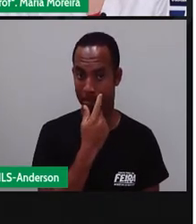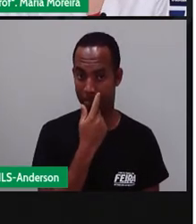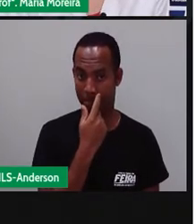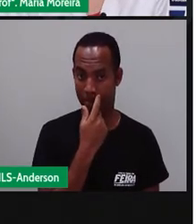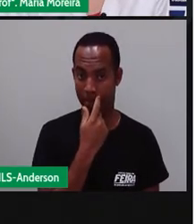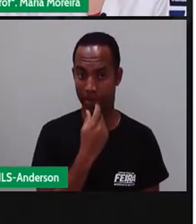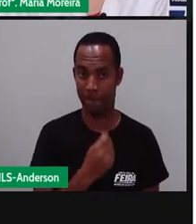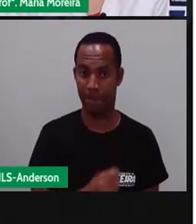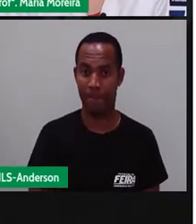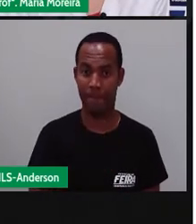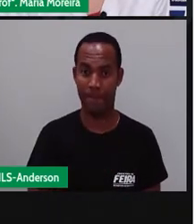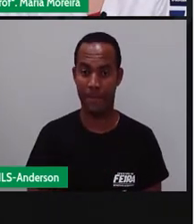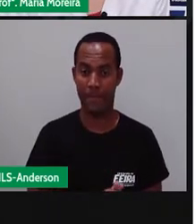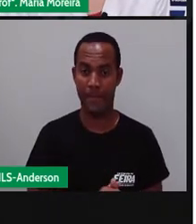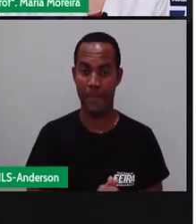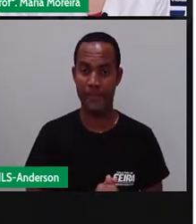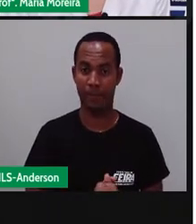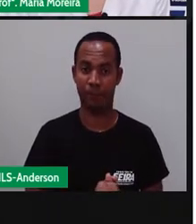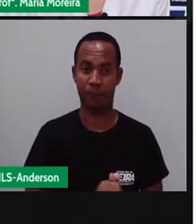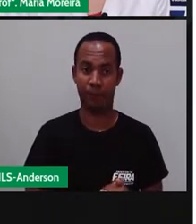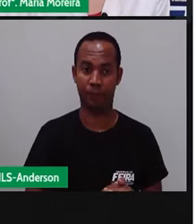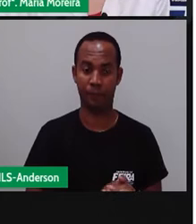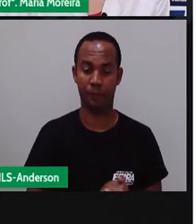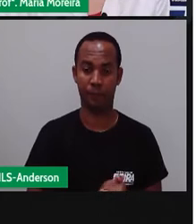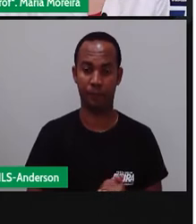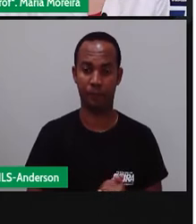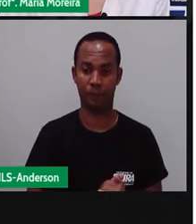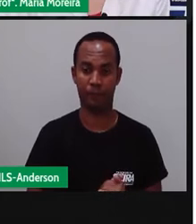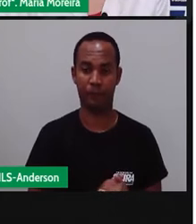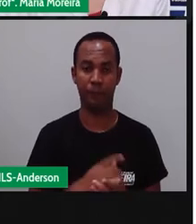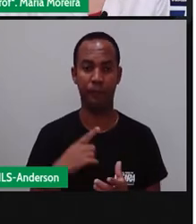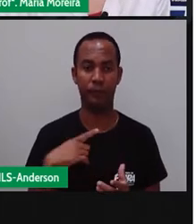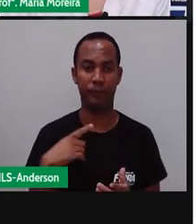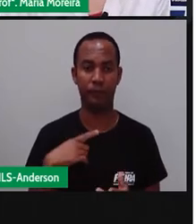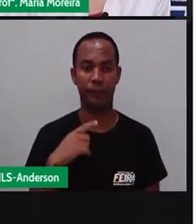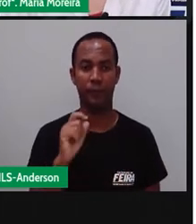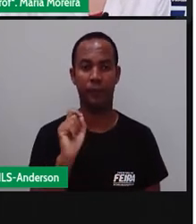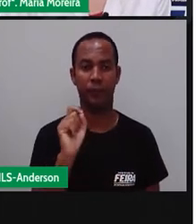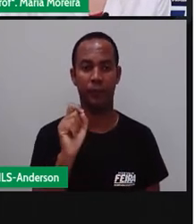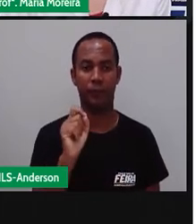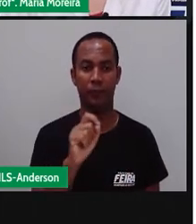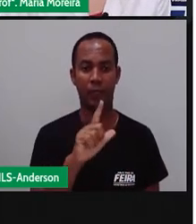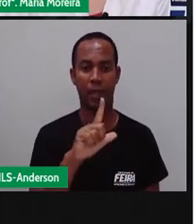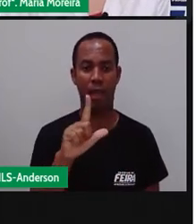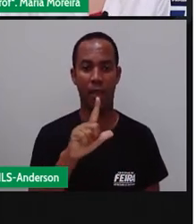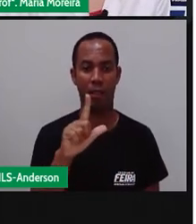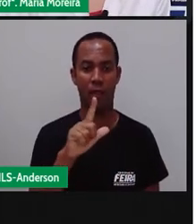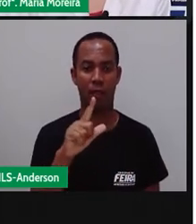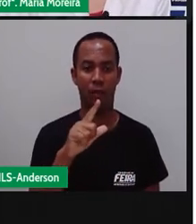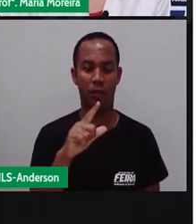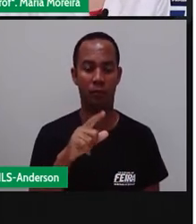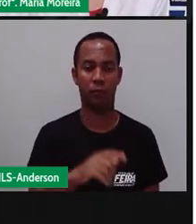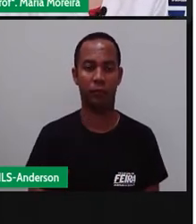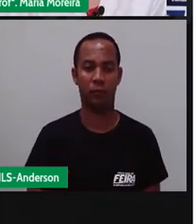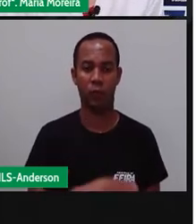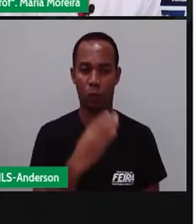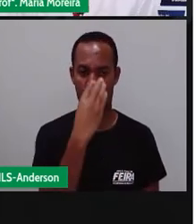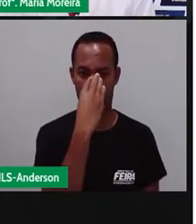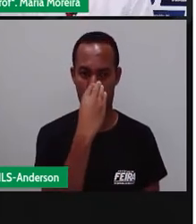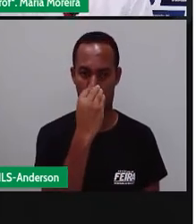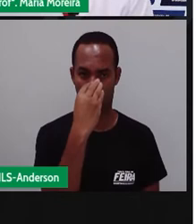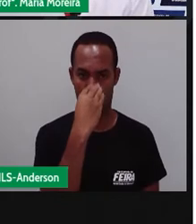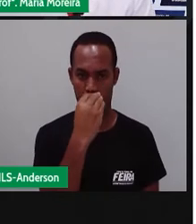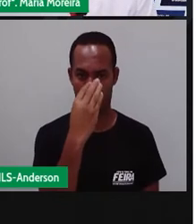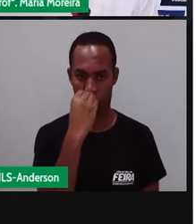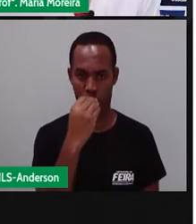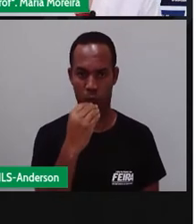não. J, não. K, não. Aí eu tenho quem? L, de lobo. Então, a minha lista de